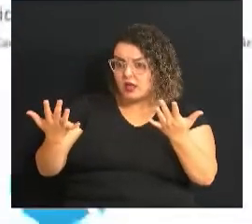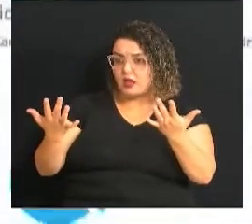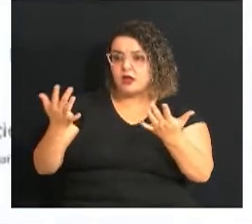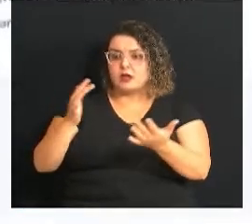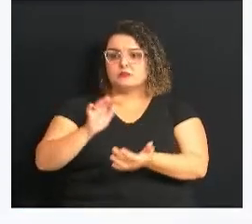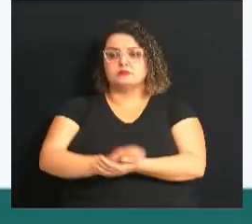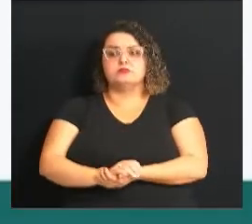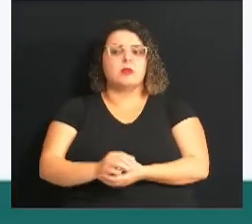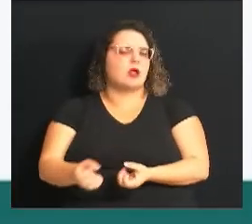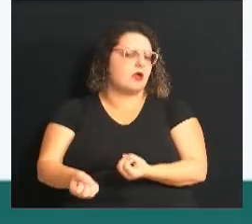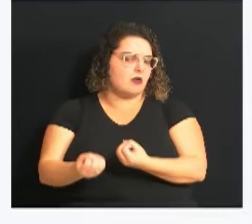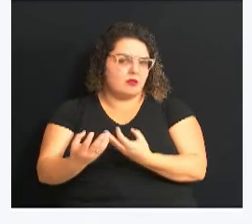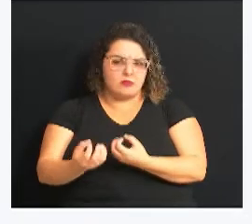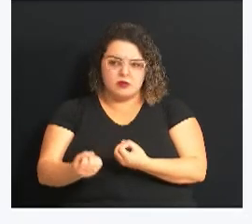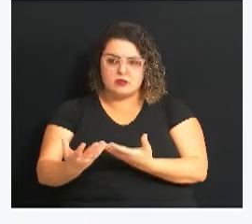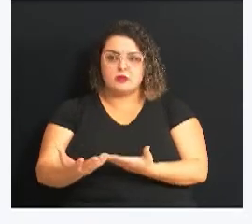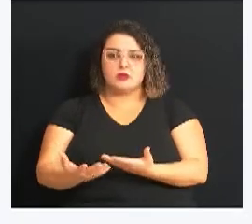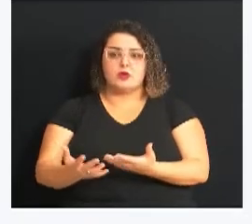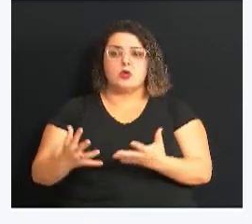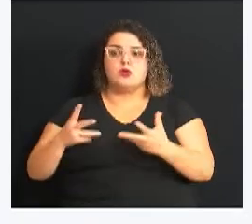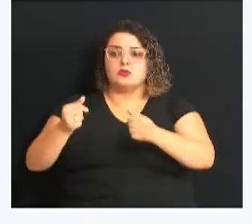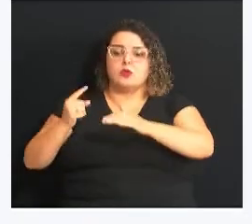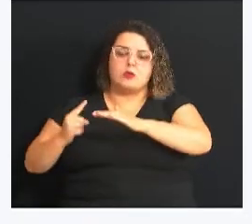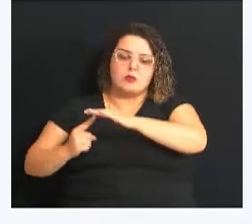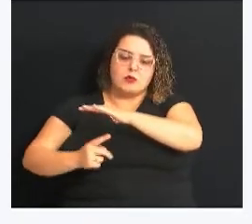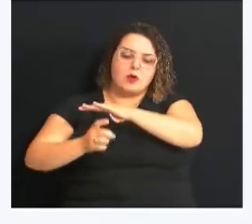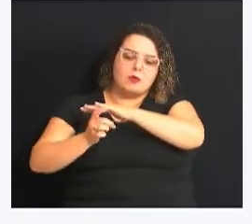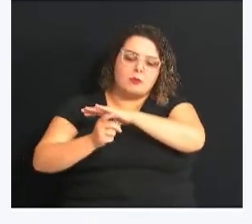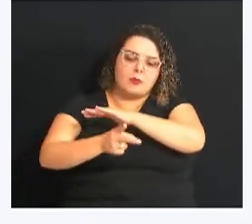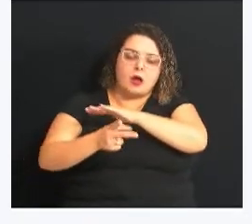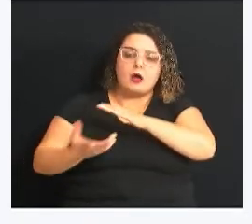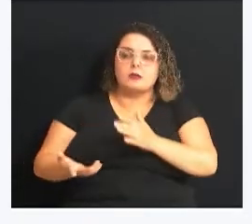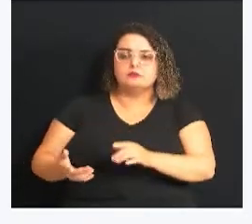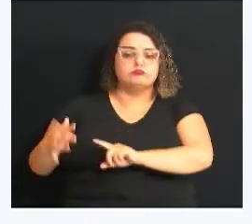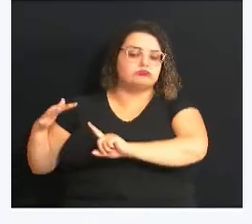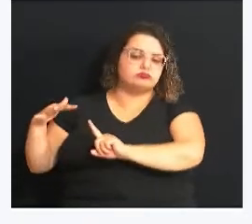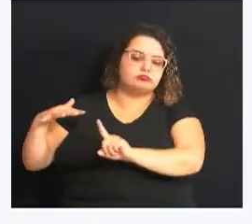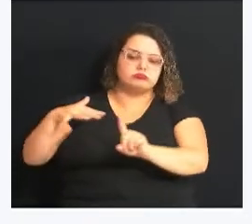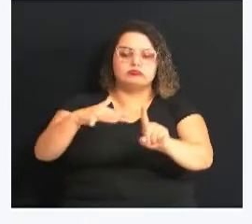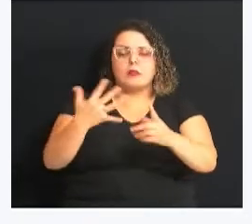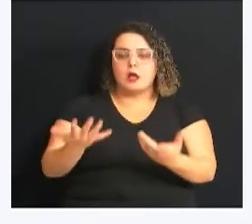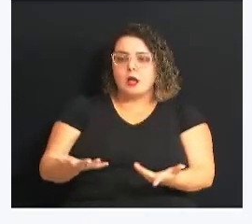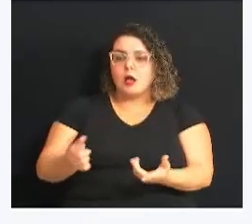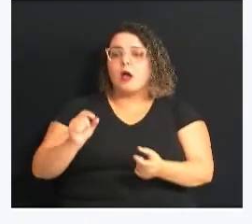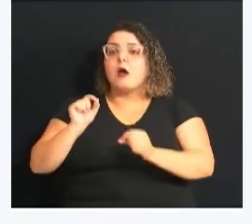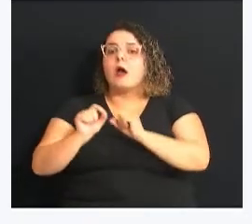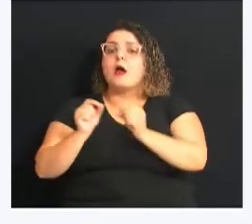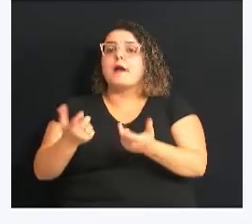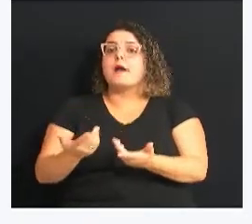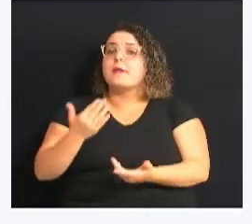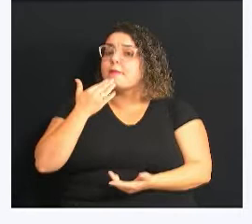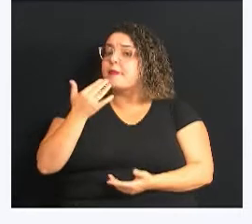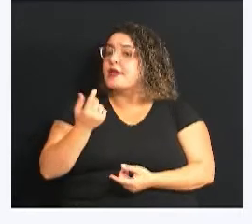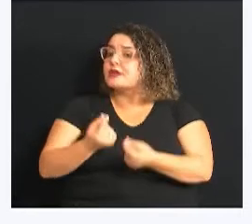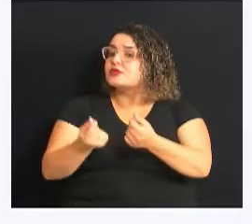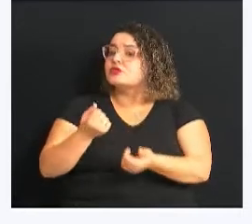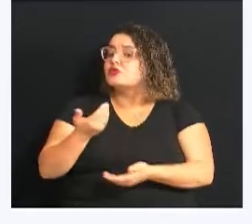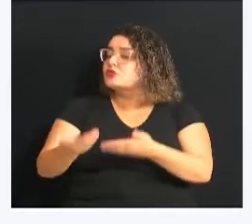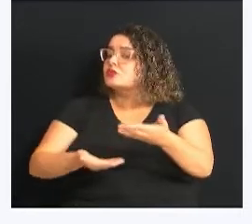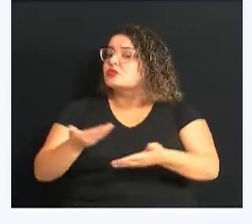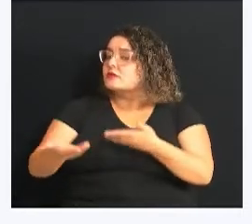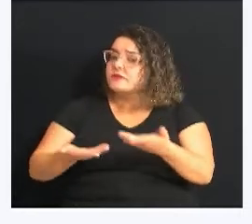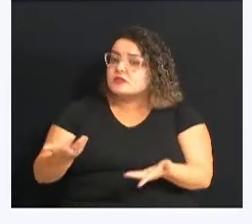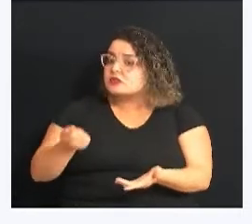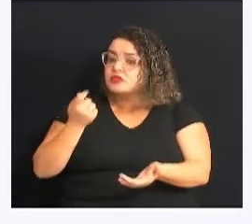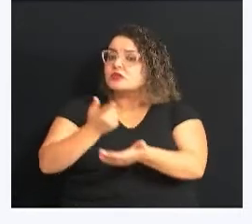além disso, os fornecedores de campanha, de quem aqueles candidatos se valeram para utilizar serviços, compra